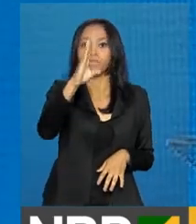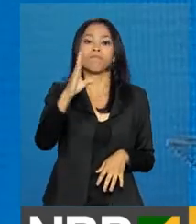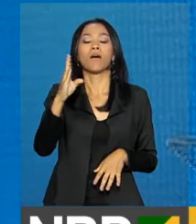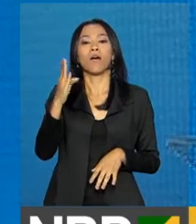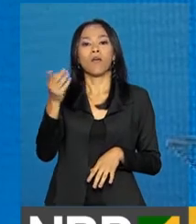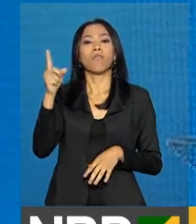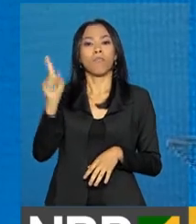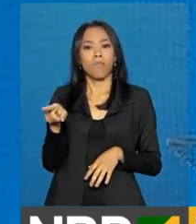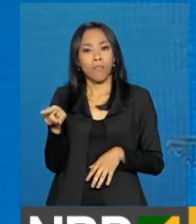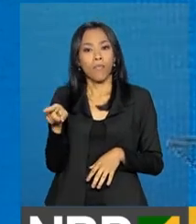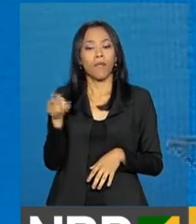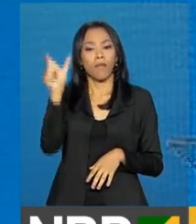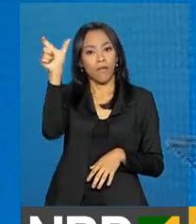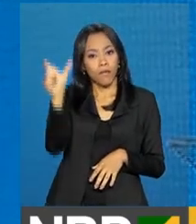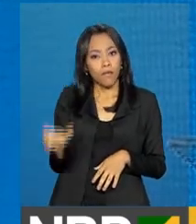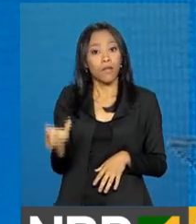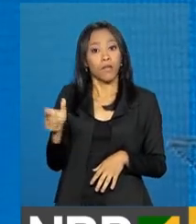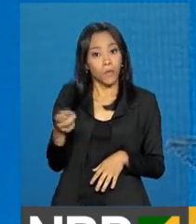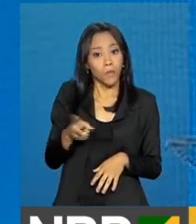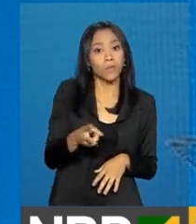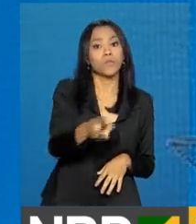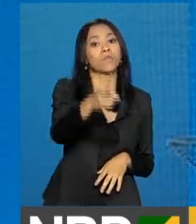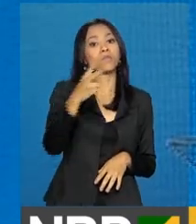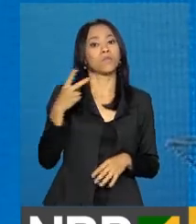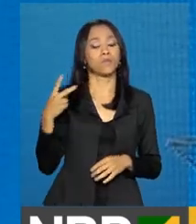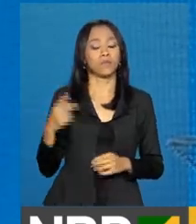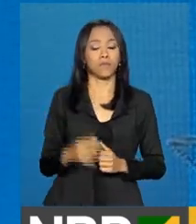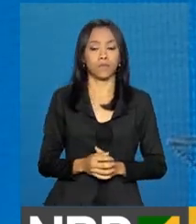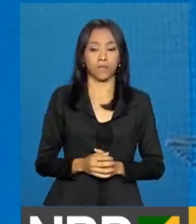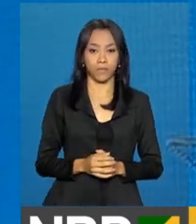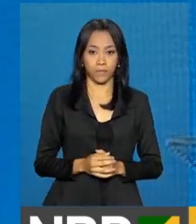adiante operações de enorme